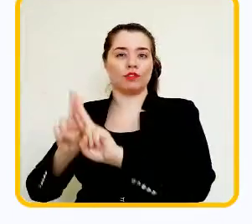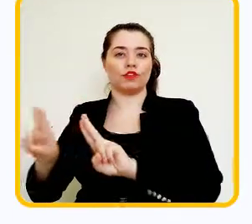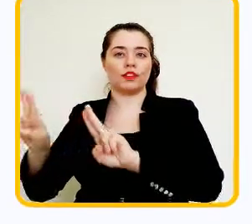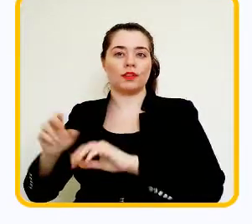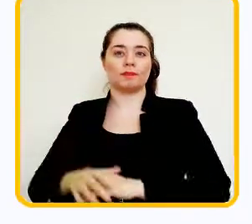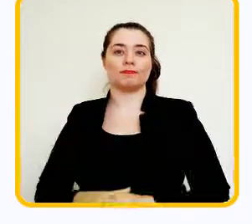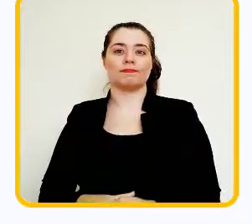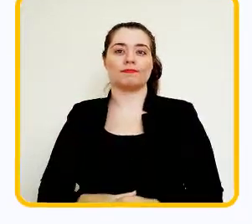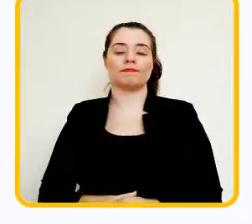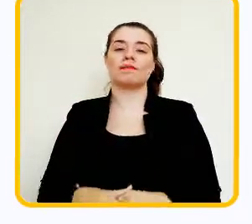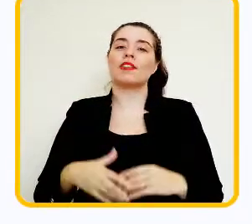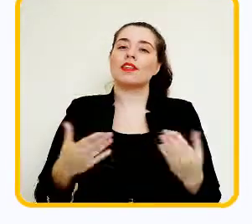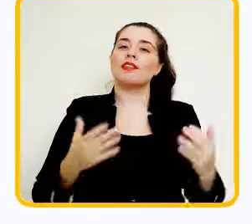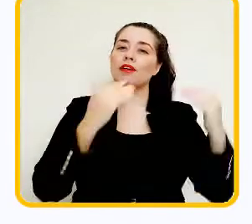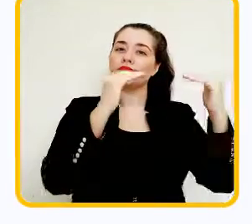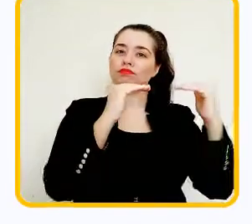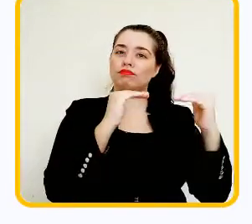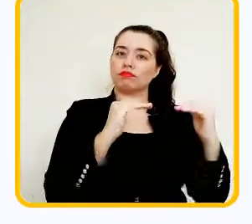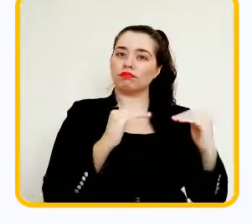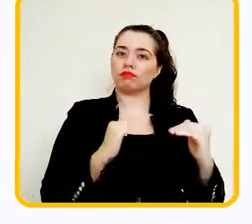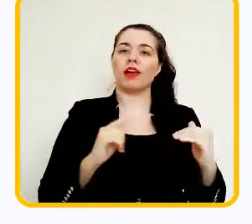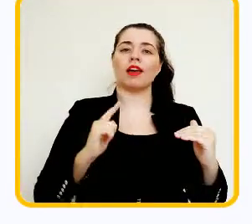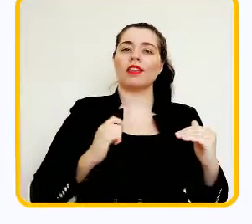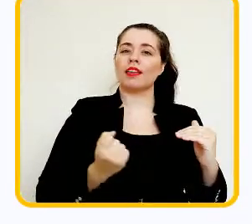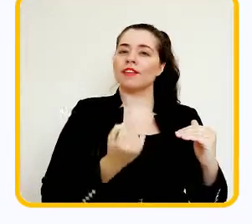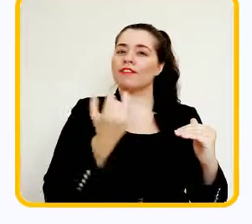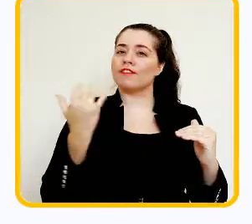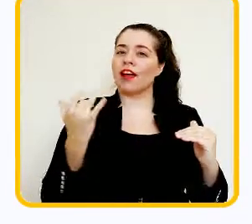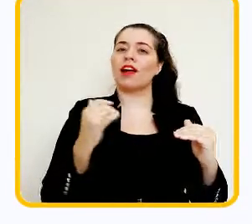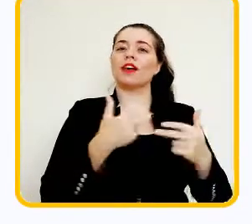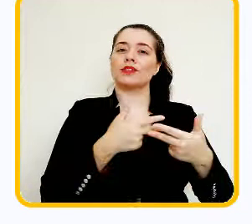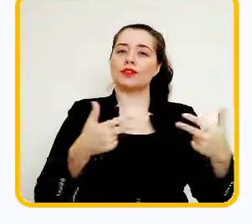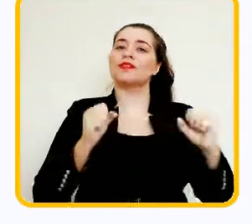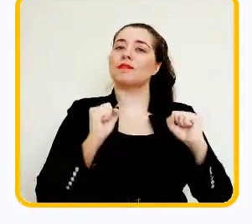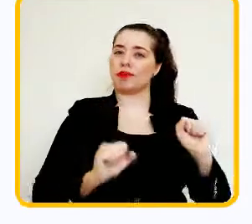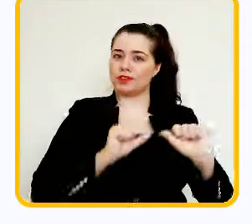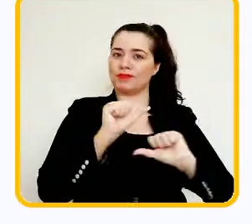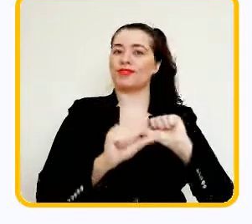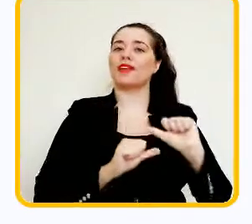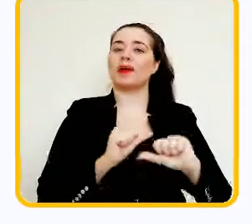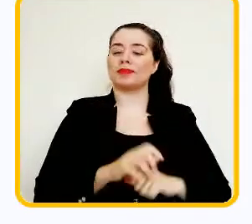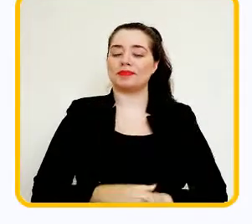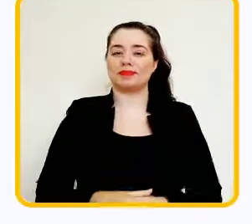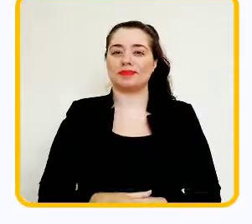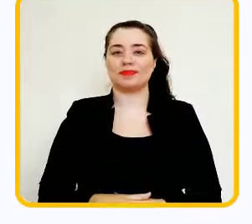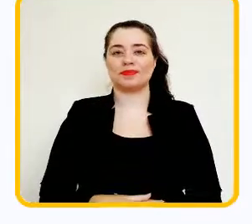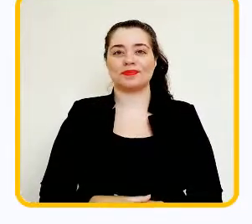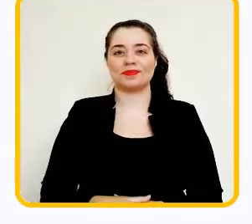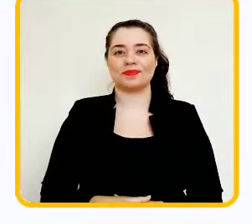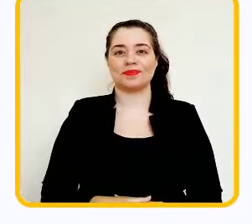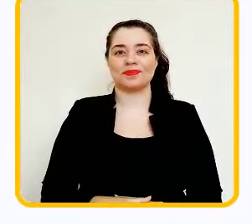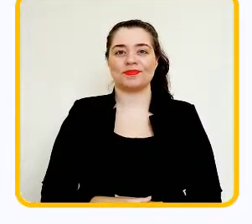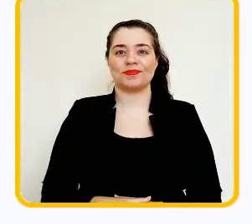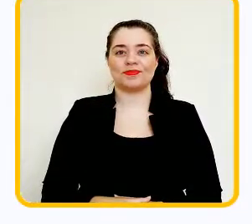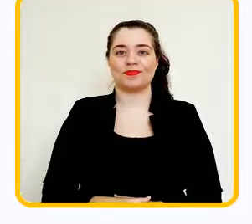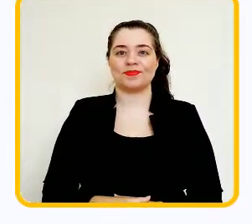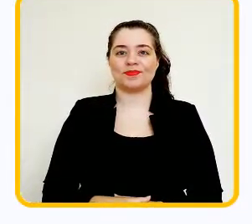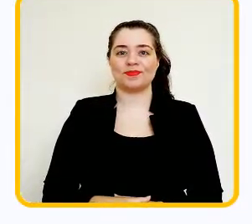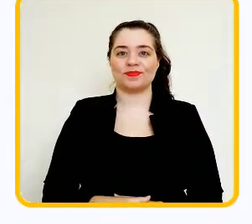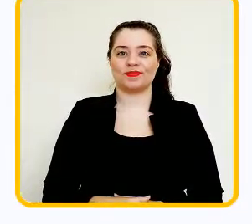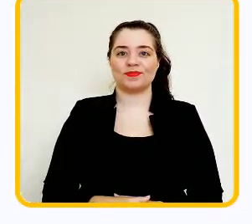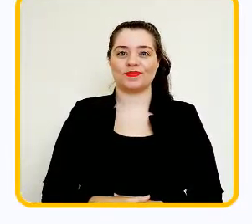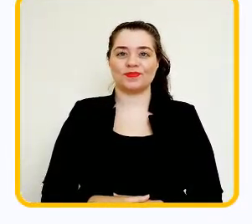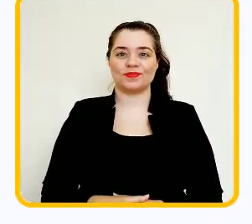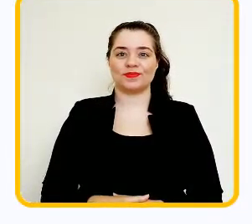IDEUFSC. Logo abaixo, você tem diferentes opções que podem ser alteradas por você.